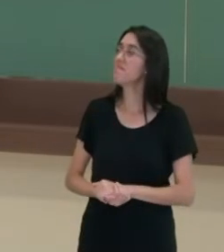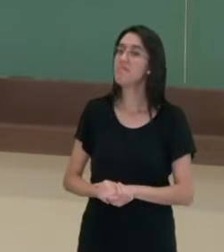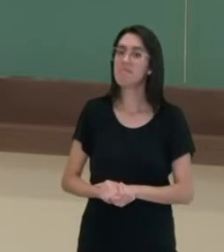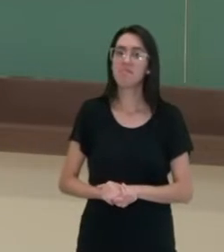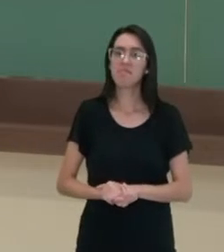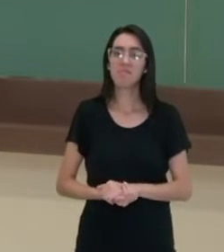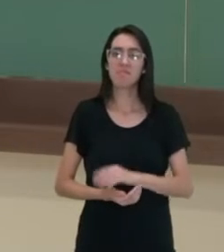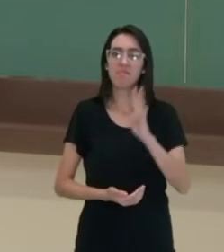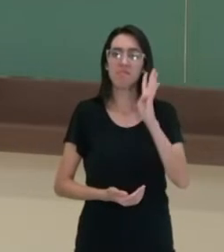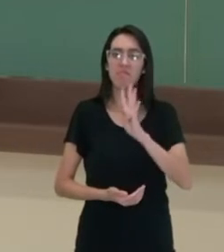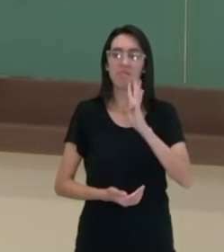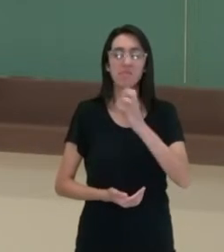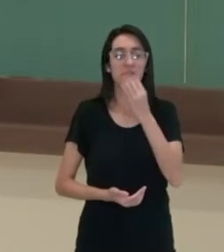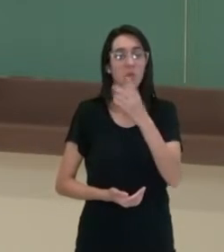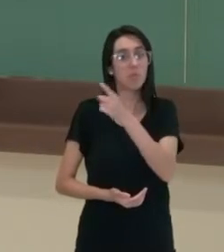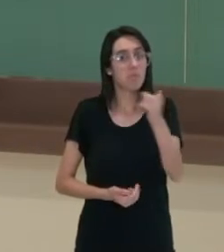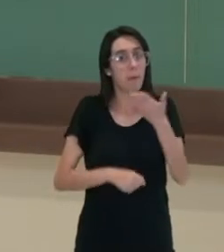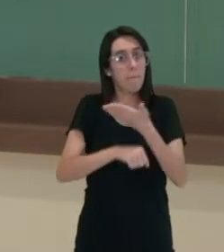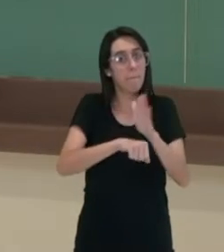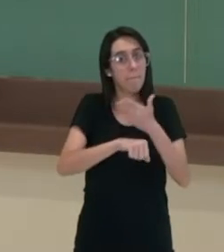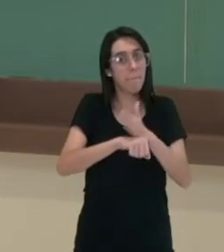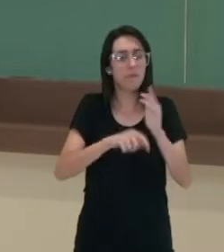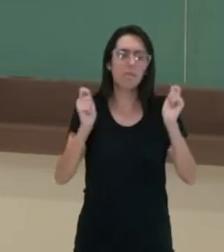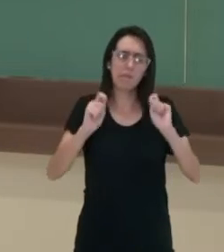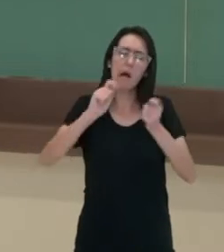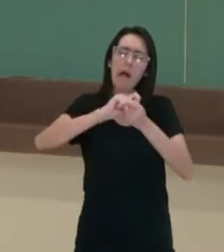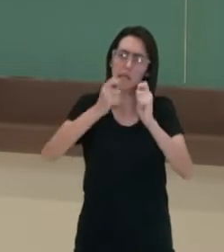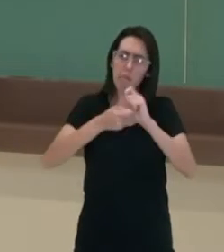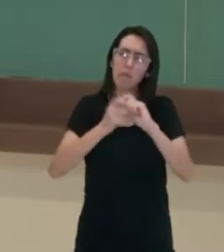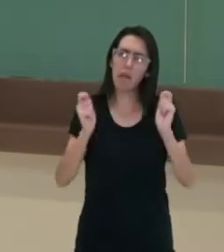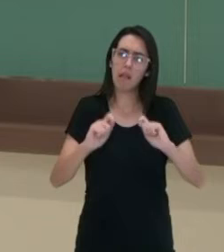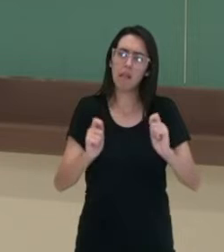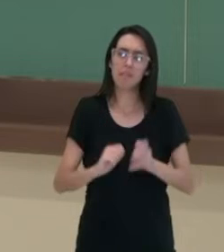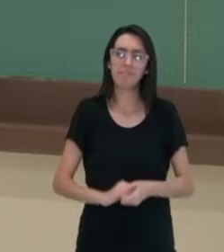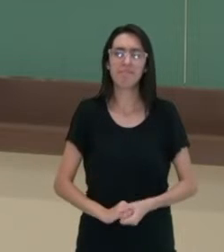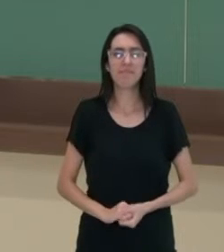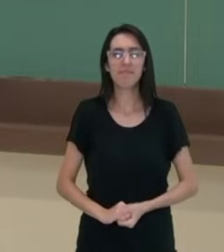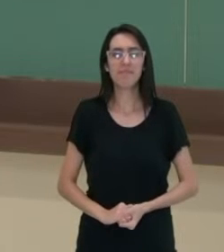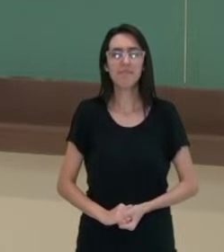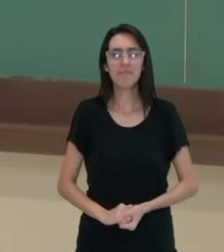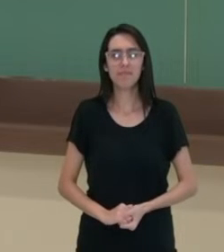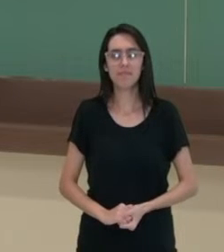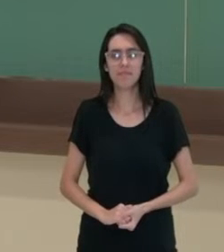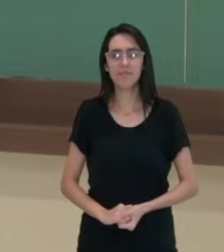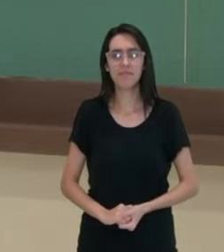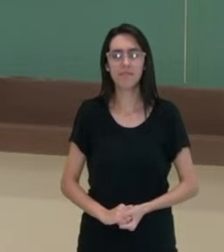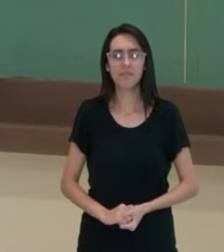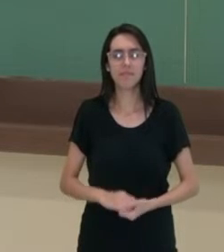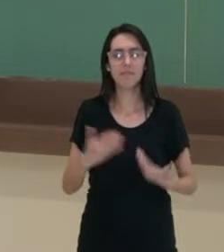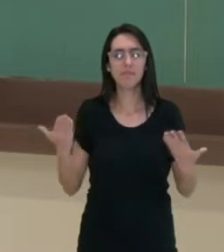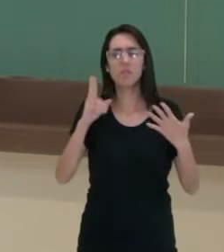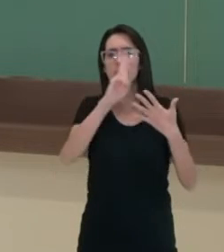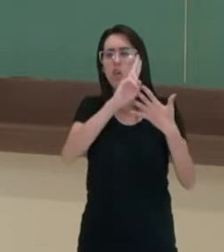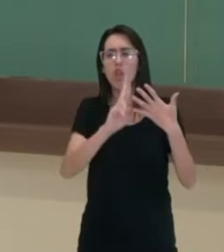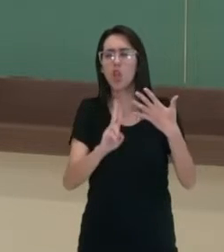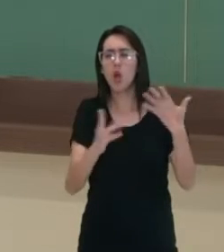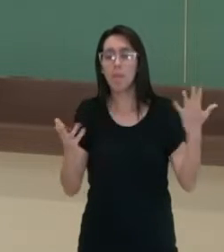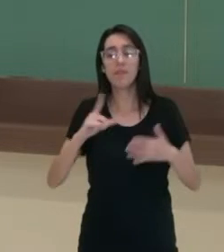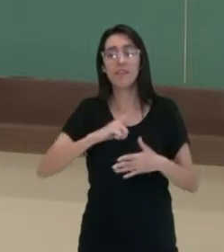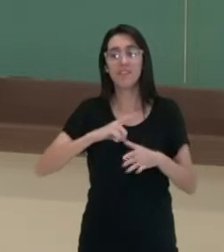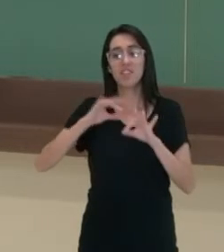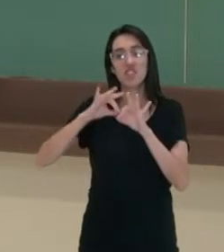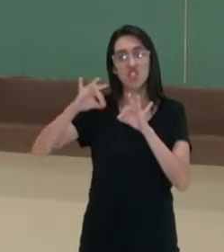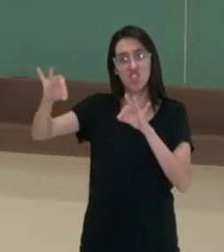quiserem praticar de uma forma adaptada a essa luta. Quanto à classificação, a gente pode classificar quanto